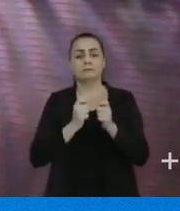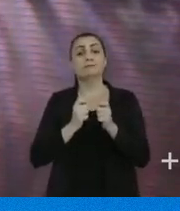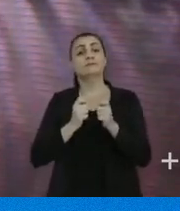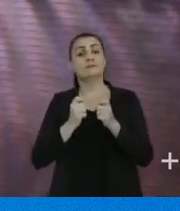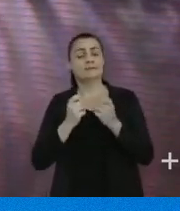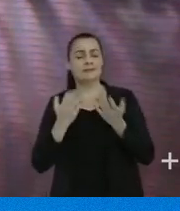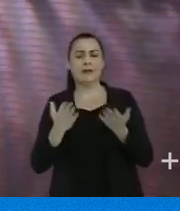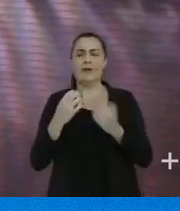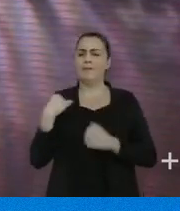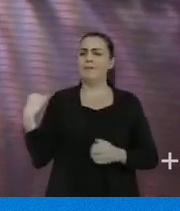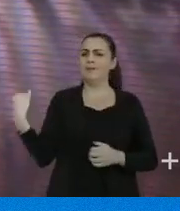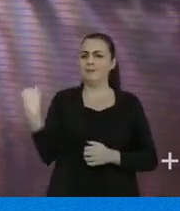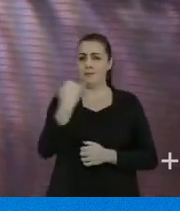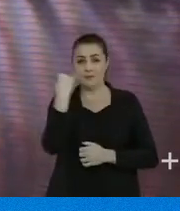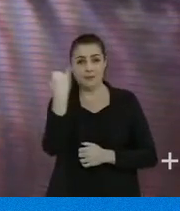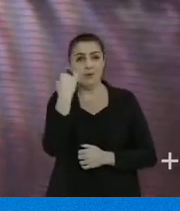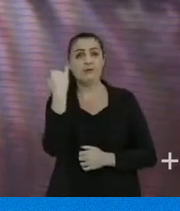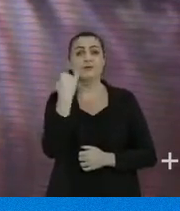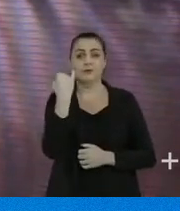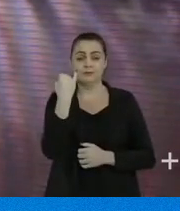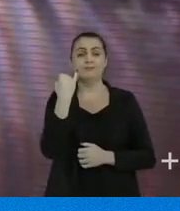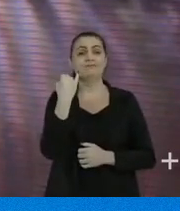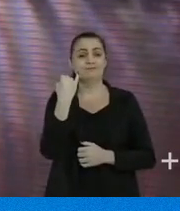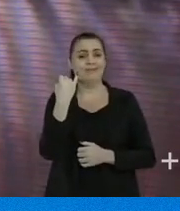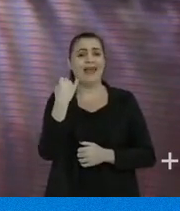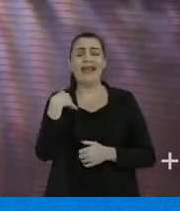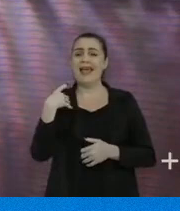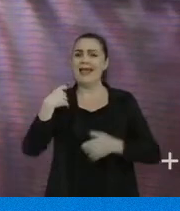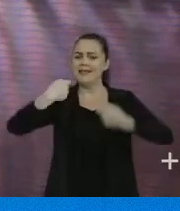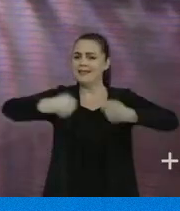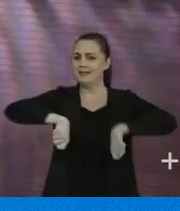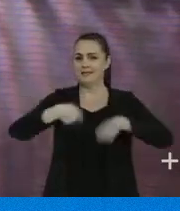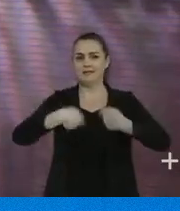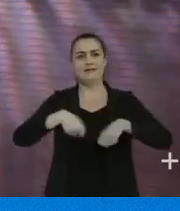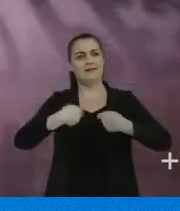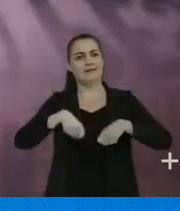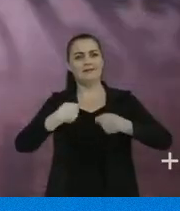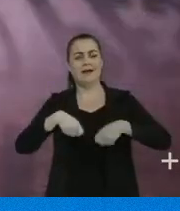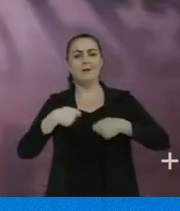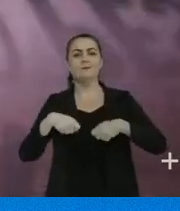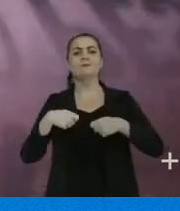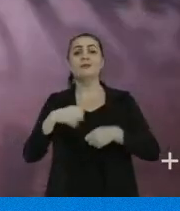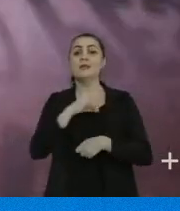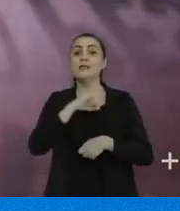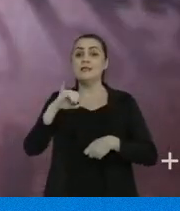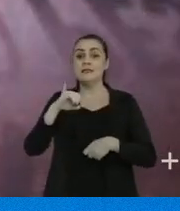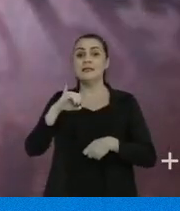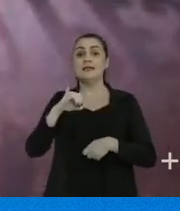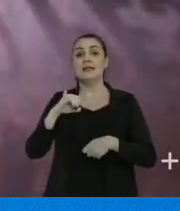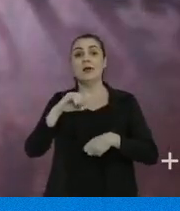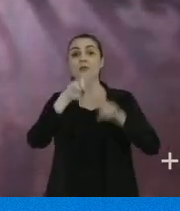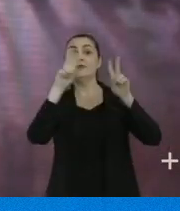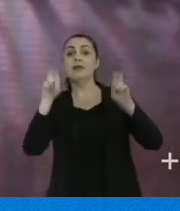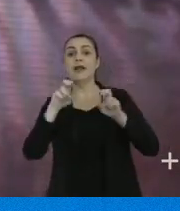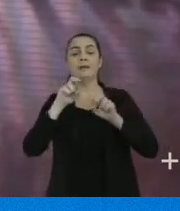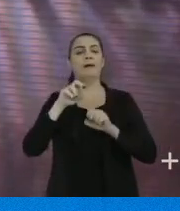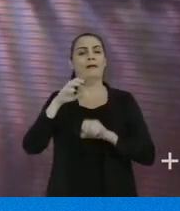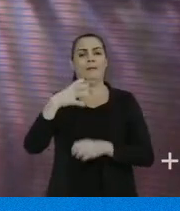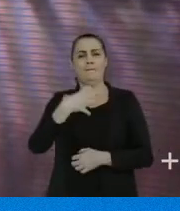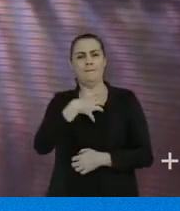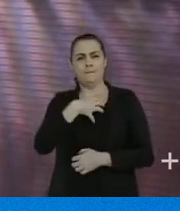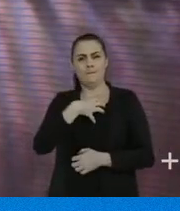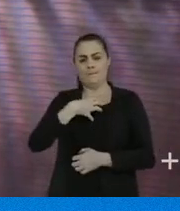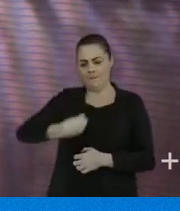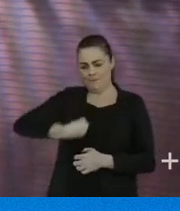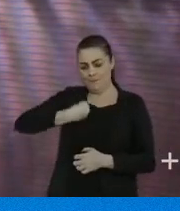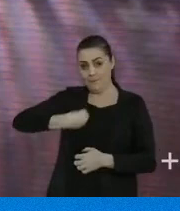estresse, ele se faz muito importante quando a gente fala em mudança de estilo de vida. Ou seja, não